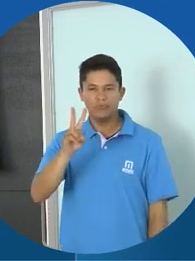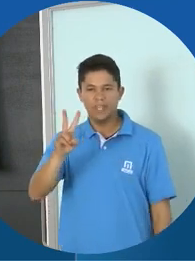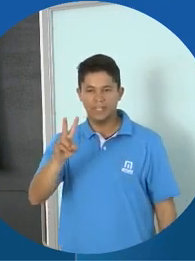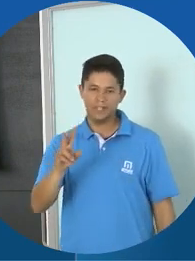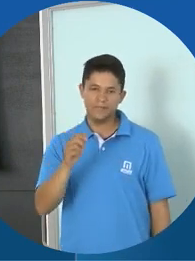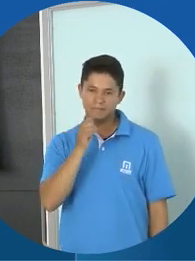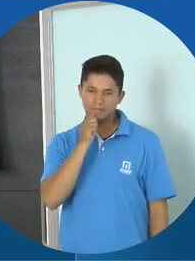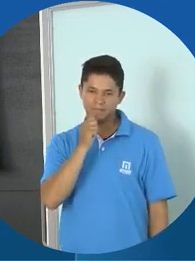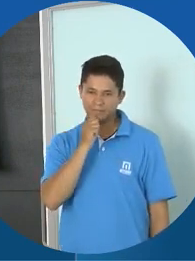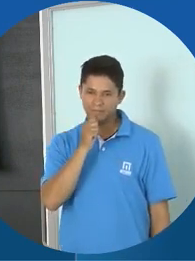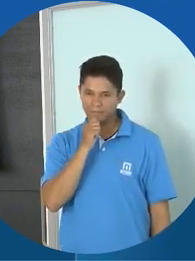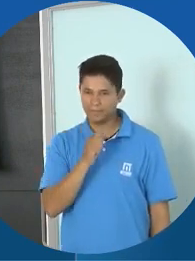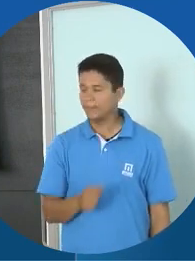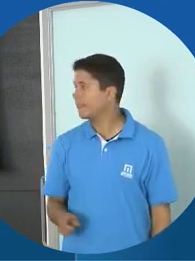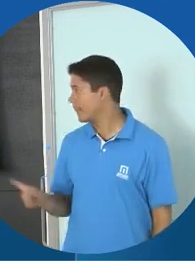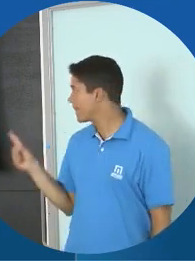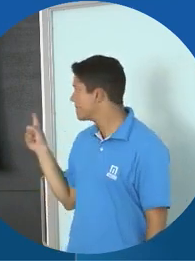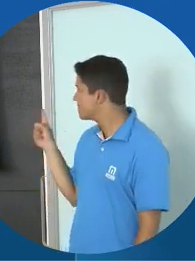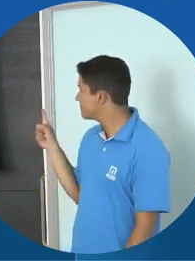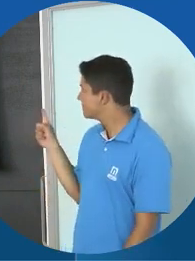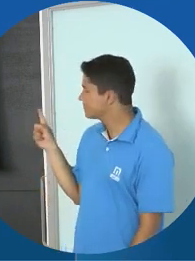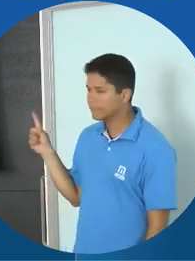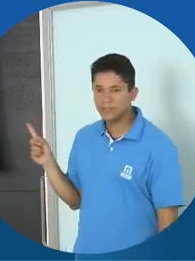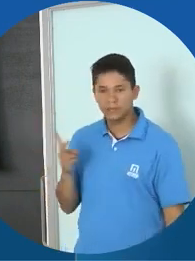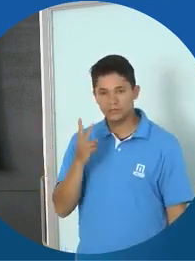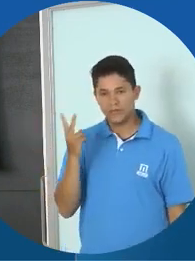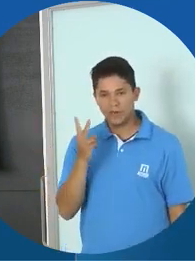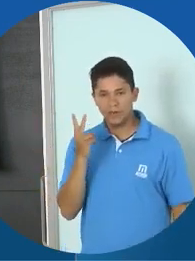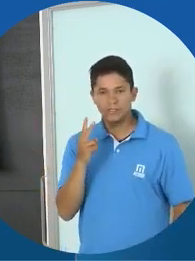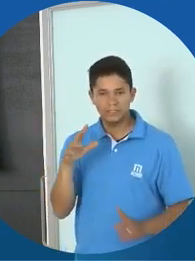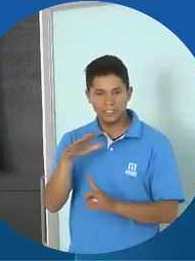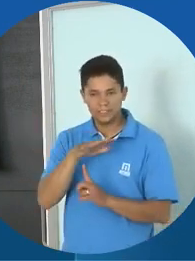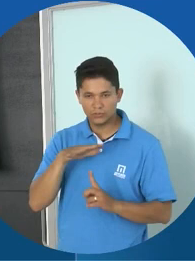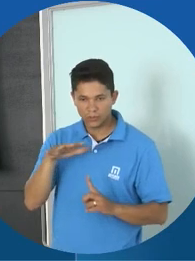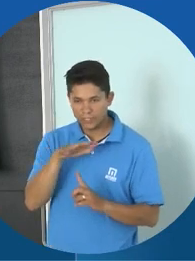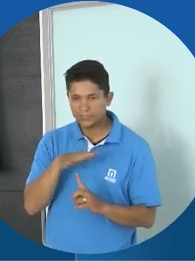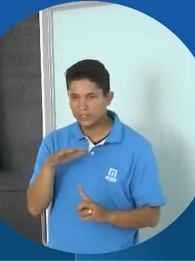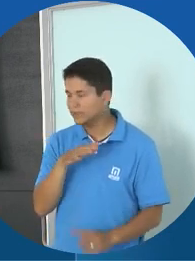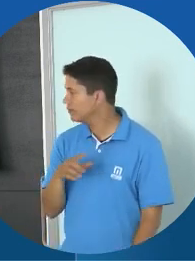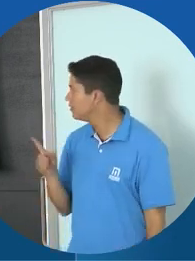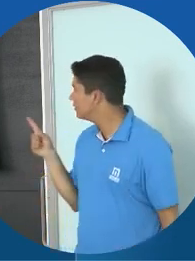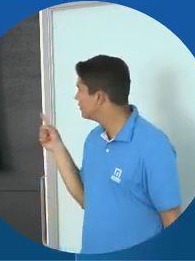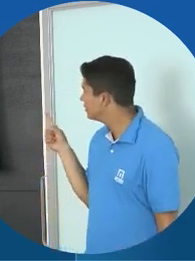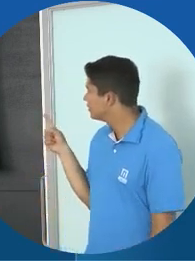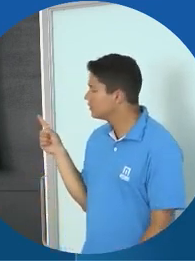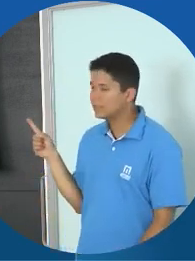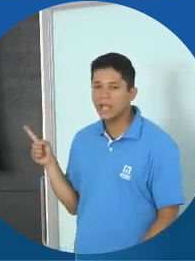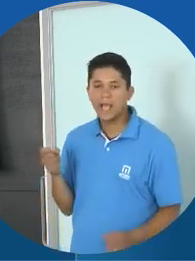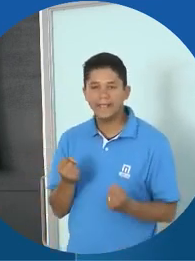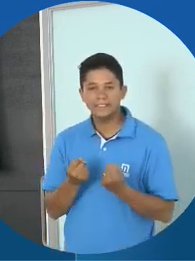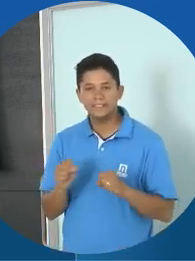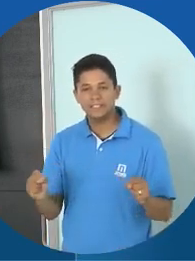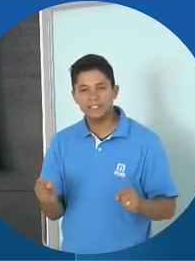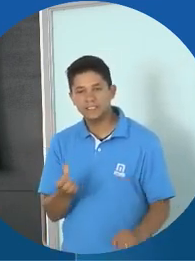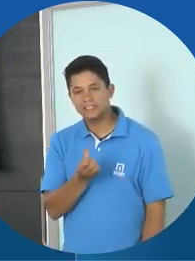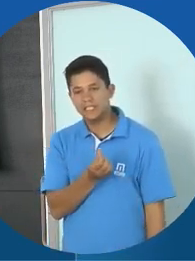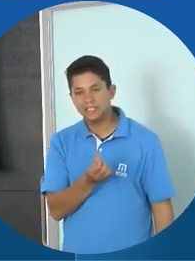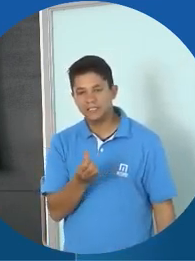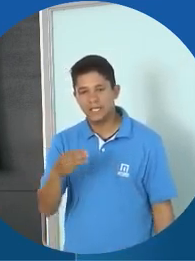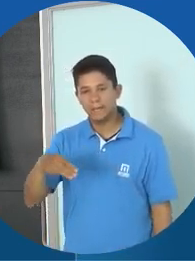Aqui um pouco mais dos valores dessa situação, onde a gente chegou a resistências ali em torno de 6